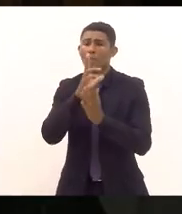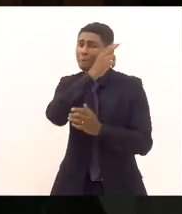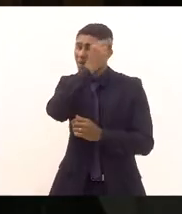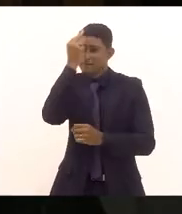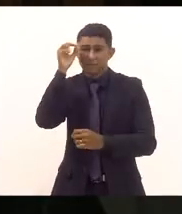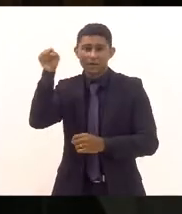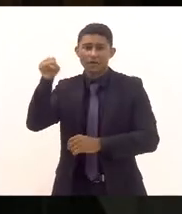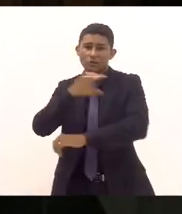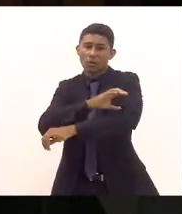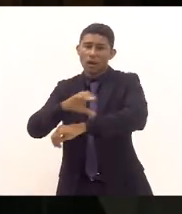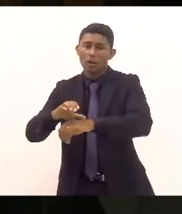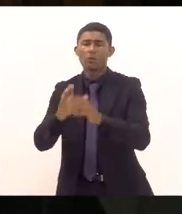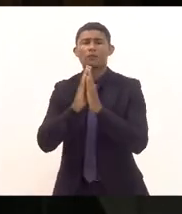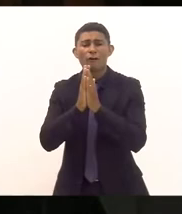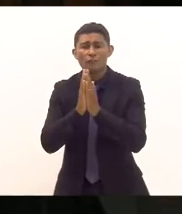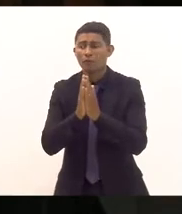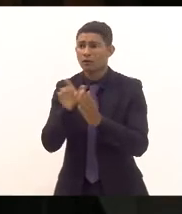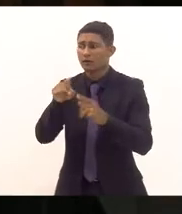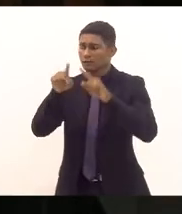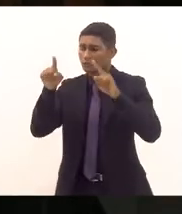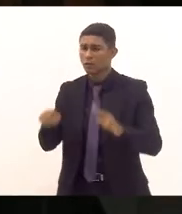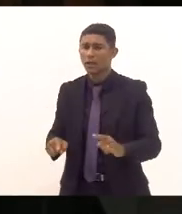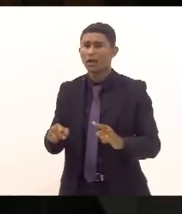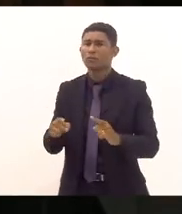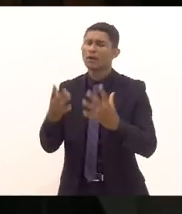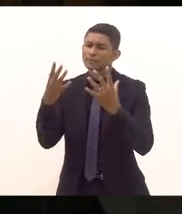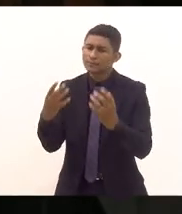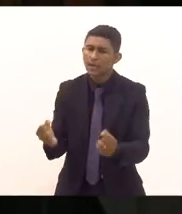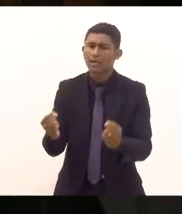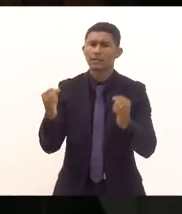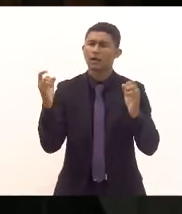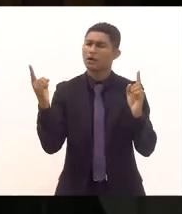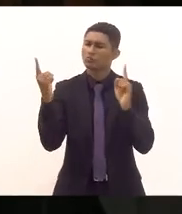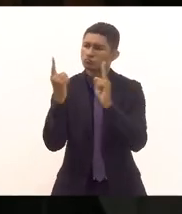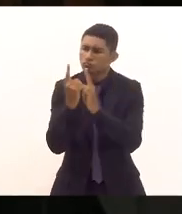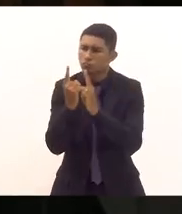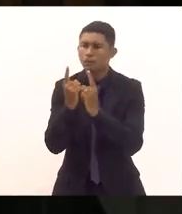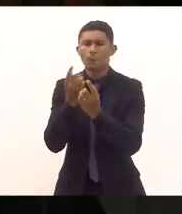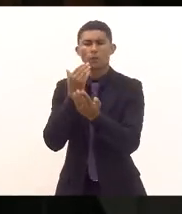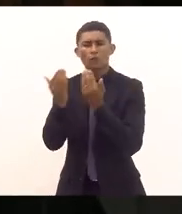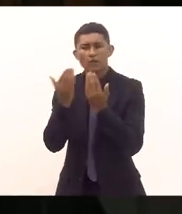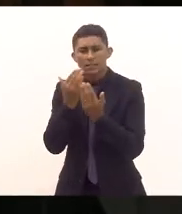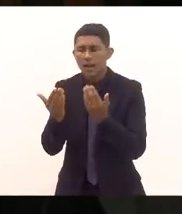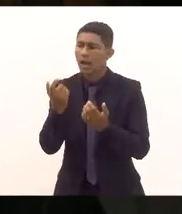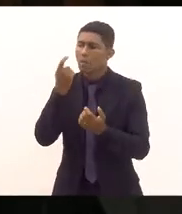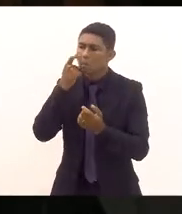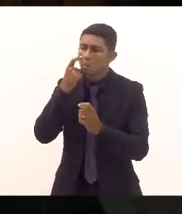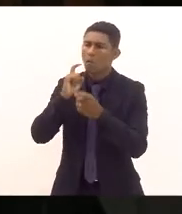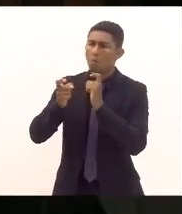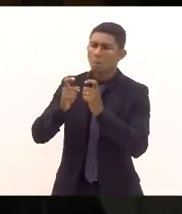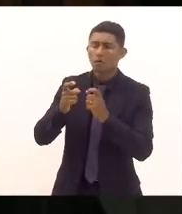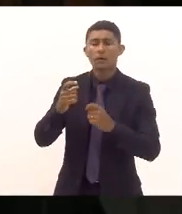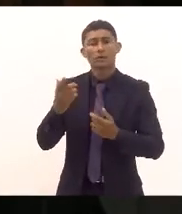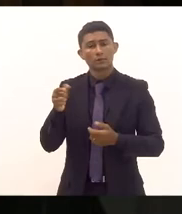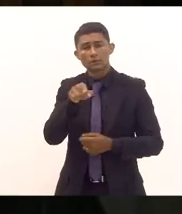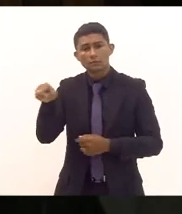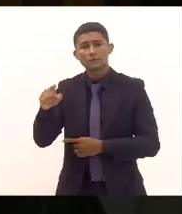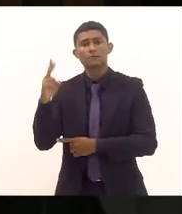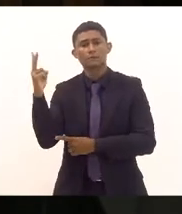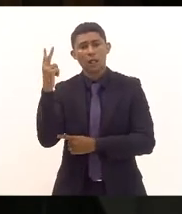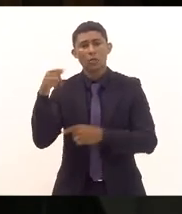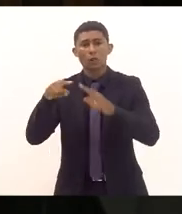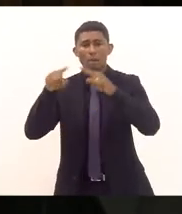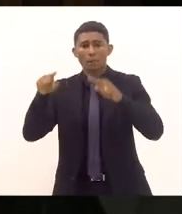receba os servidores públicos municipais negocie Valorize esses profissionais são fundamentais para garantir